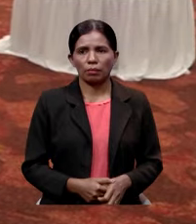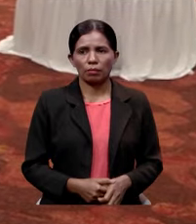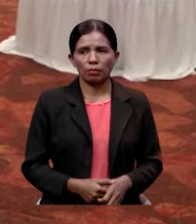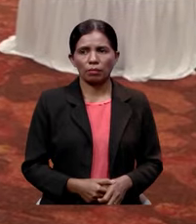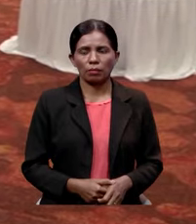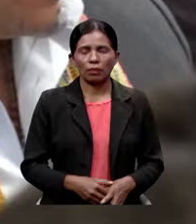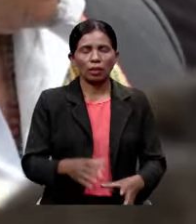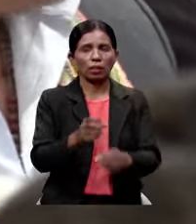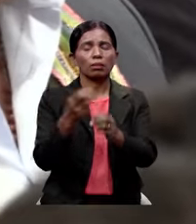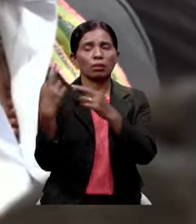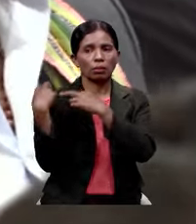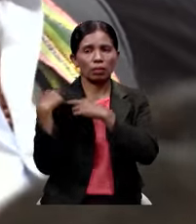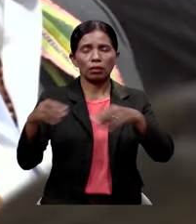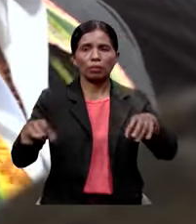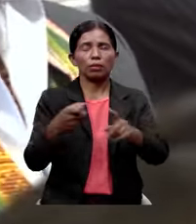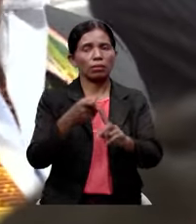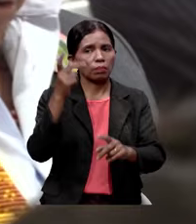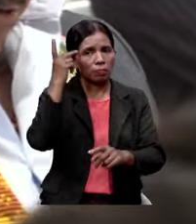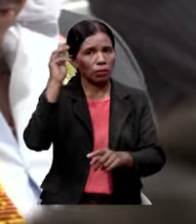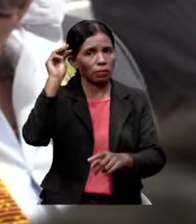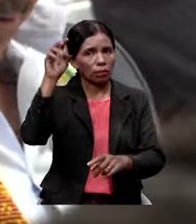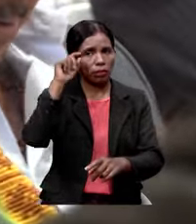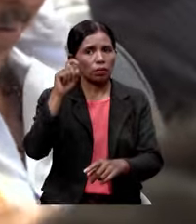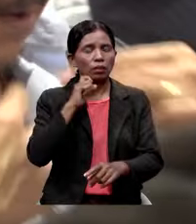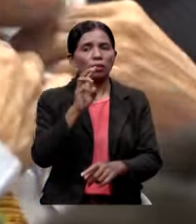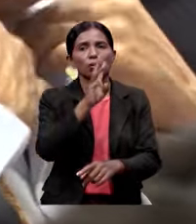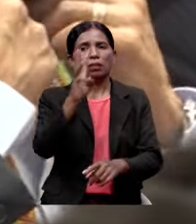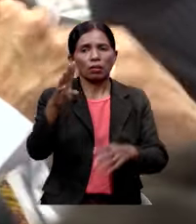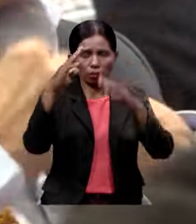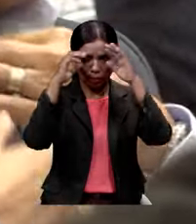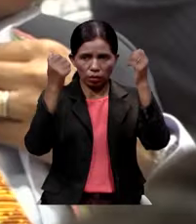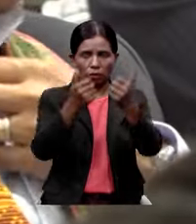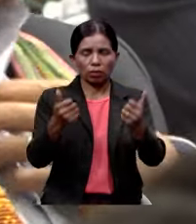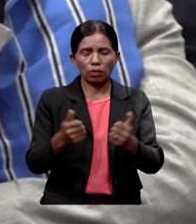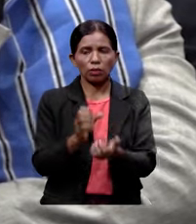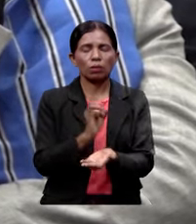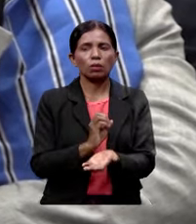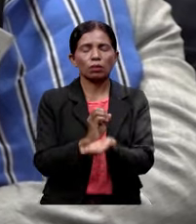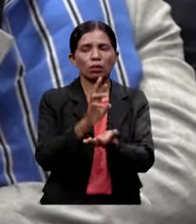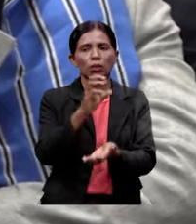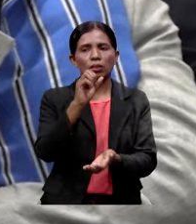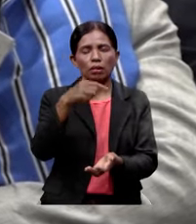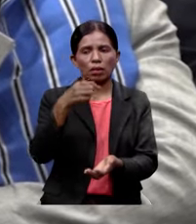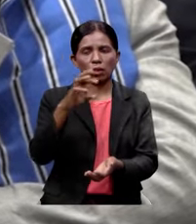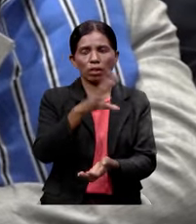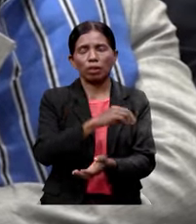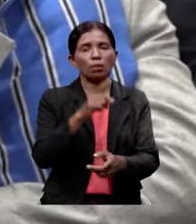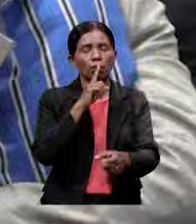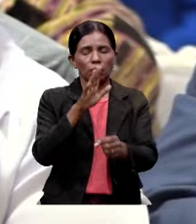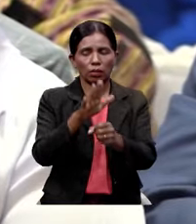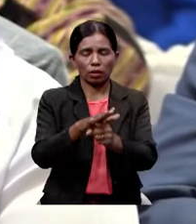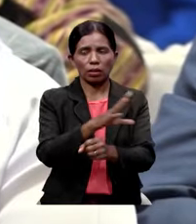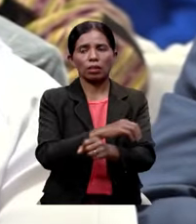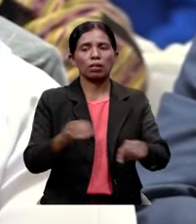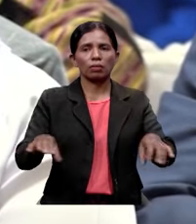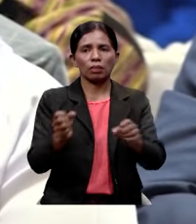Afonso Simuposa, o primeiro-ministro, o Cairela Senana Guzmão Quartane, presidente da Autoridade Raioa, Rogério Tiago Lobato, promete, e a início do mandato, se ralo